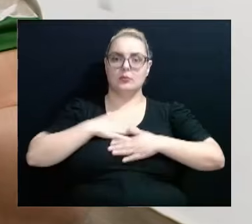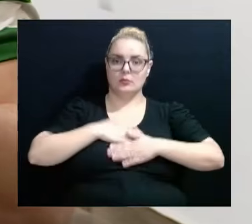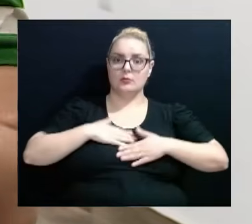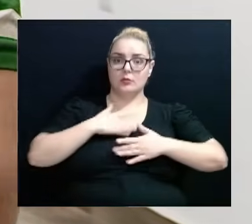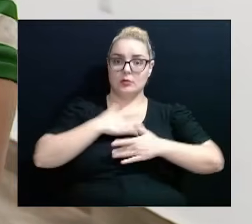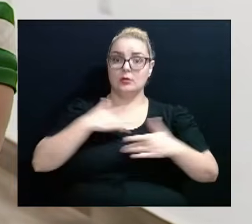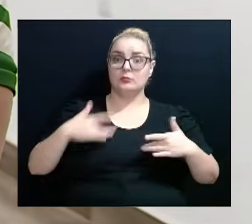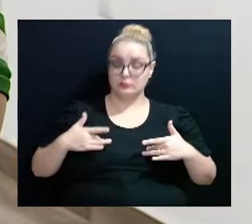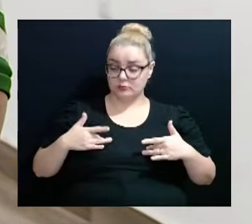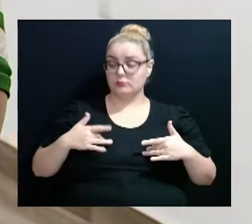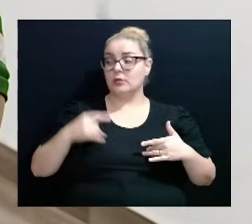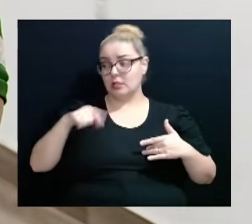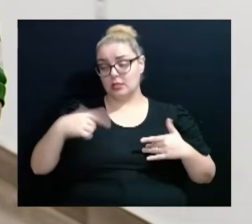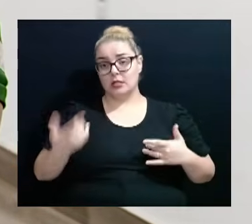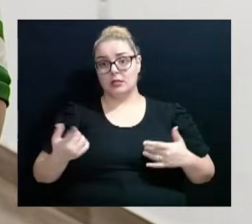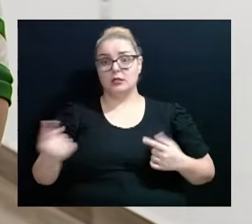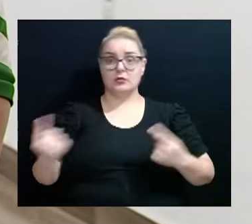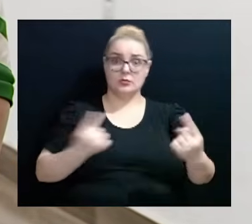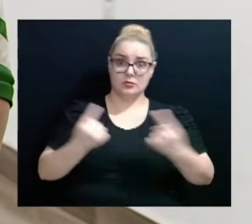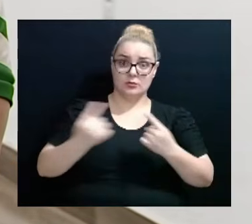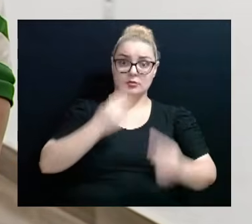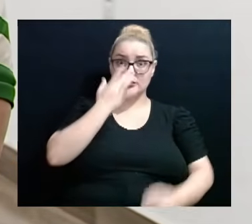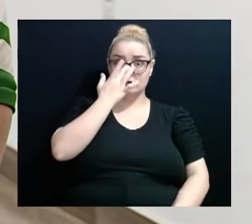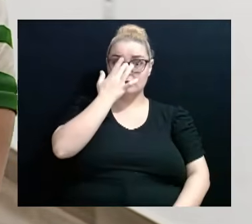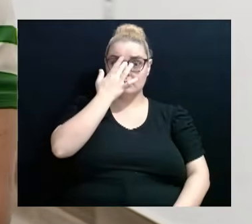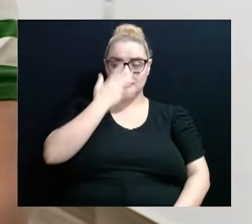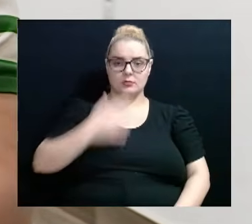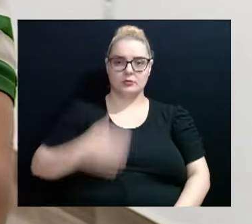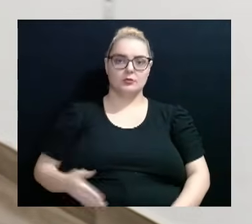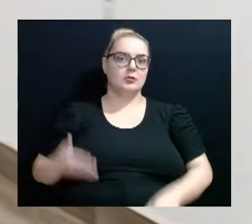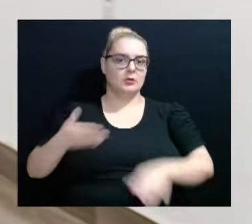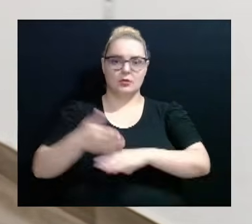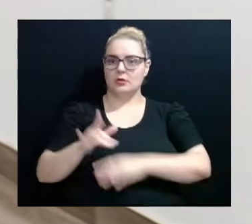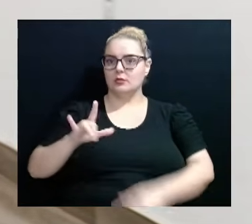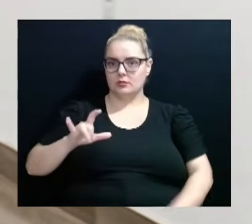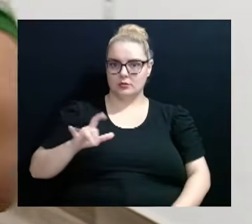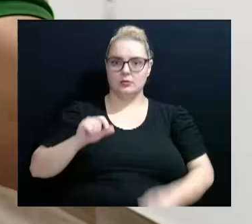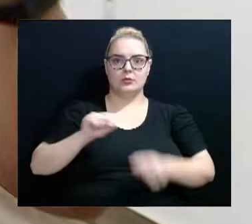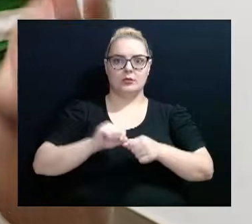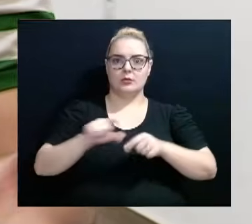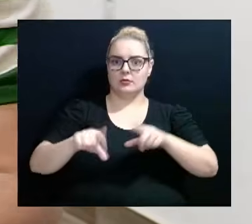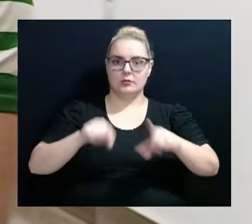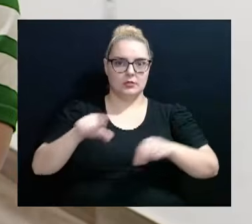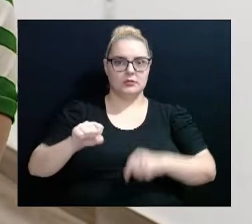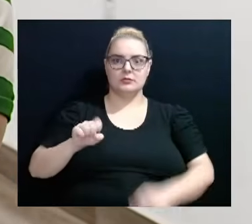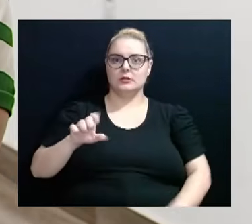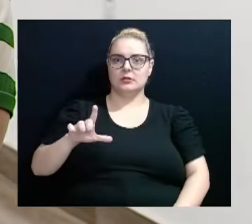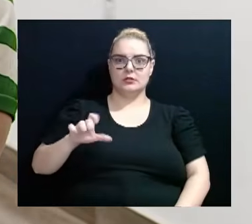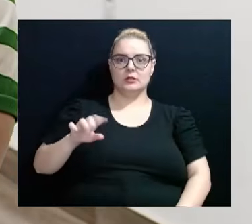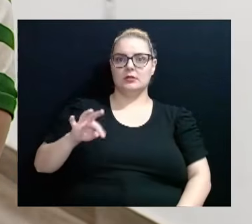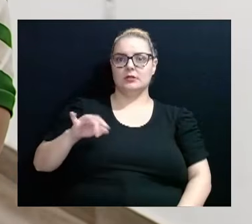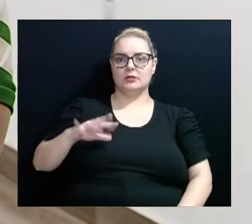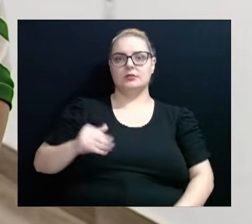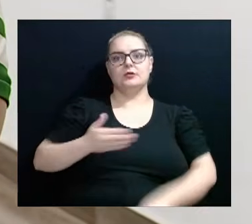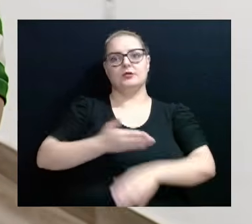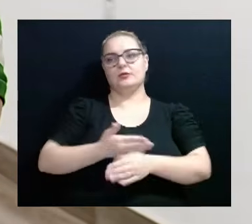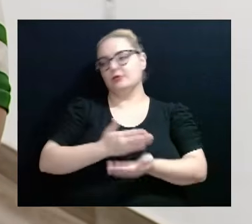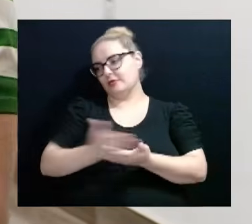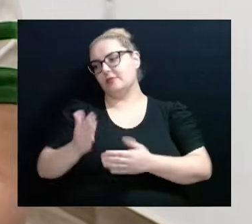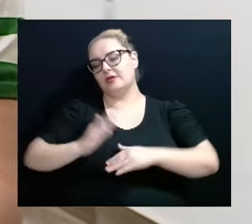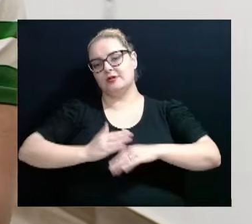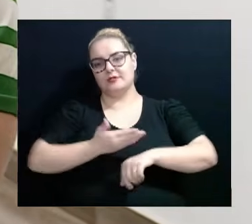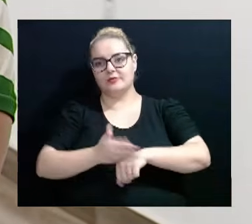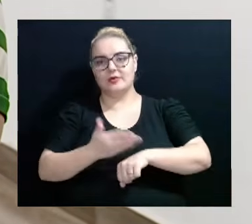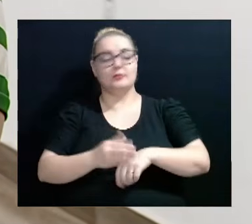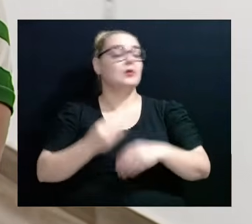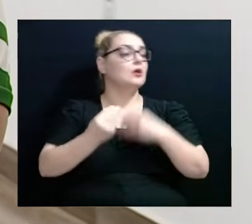E os torcedores usam nossa camisa durante os jogos, os nossos atletas frequentam os jogos